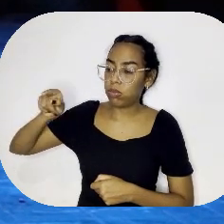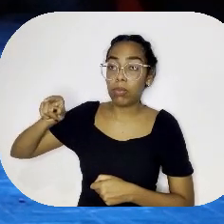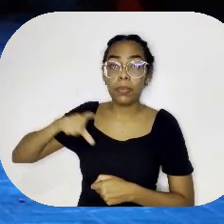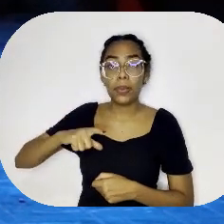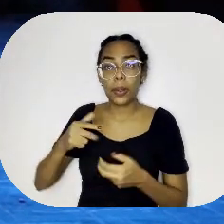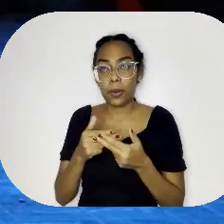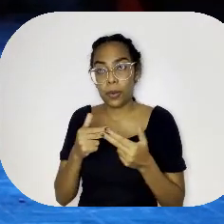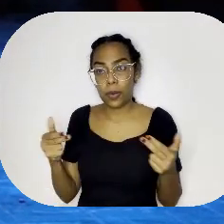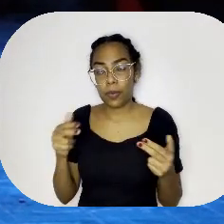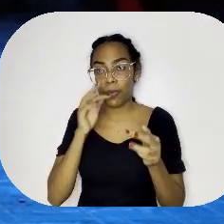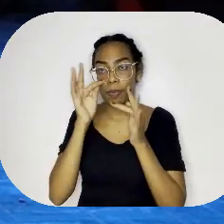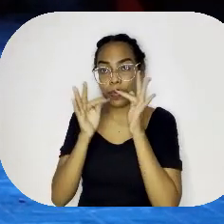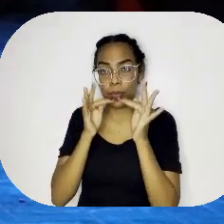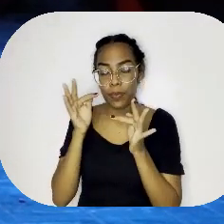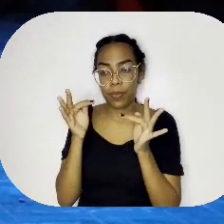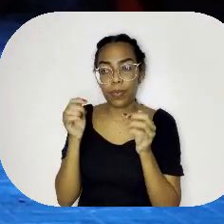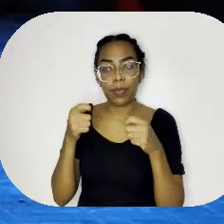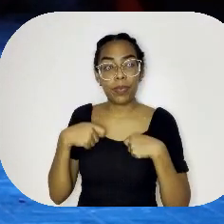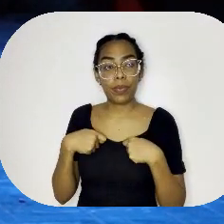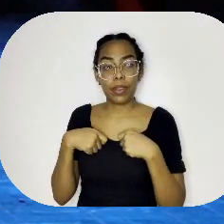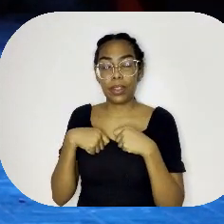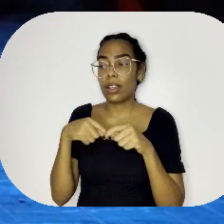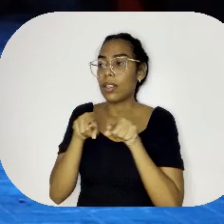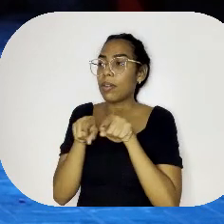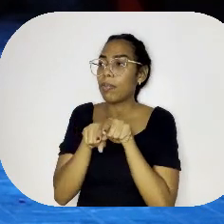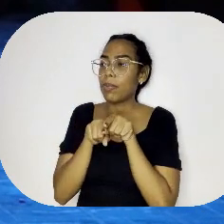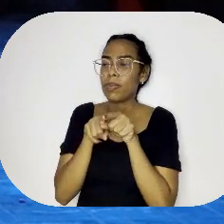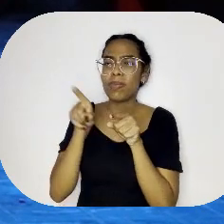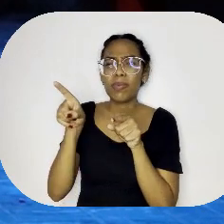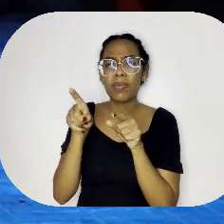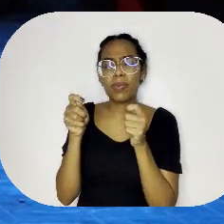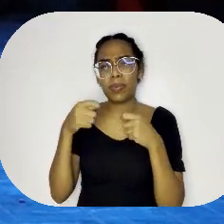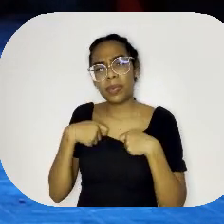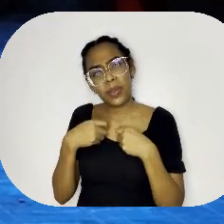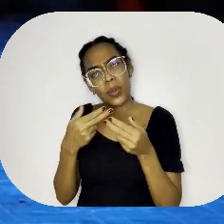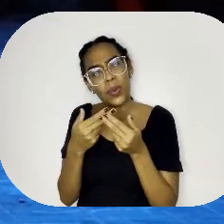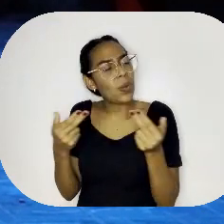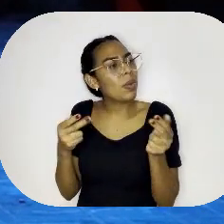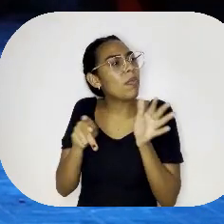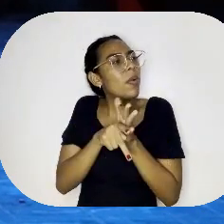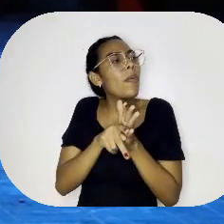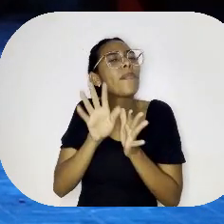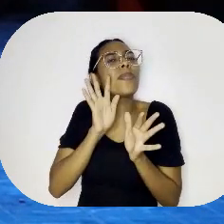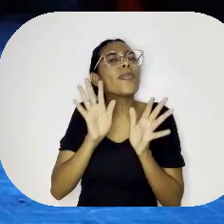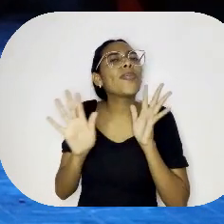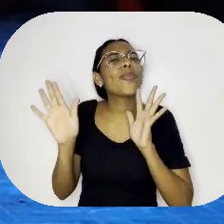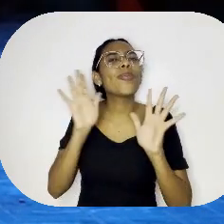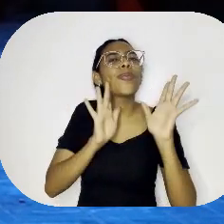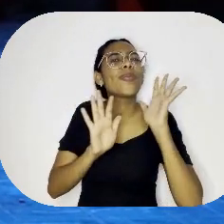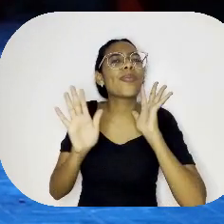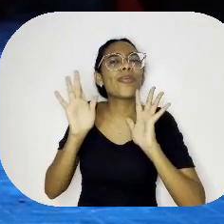de pérolas e prata. Das estrelas serenas se desata toda a caudal das ilusões